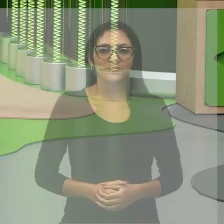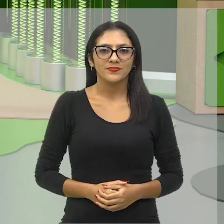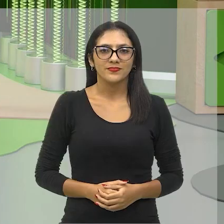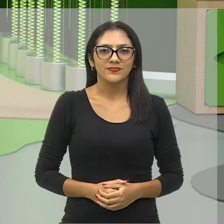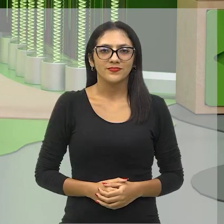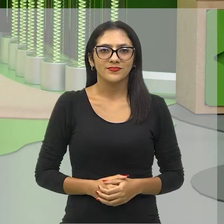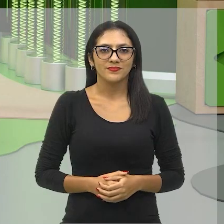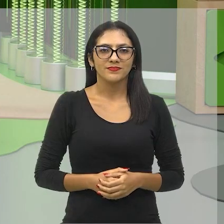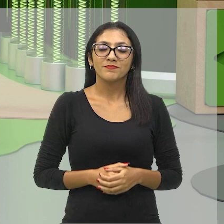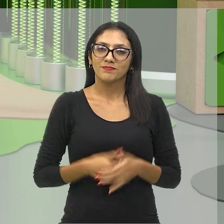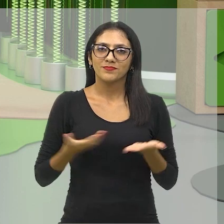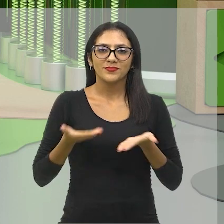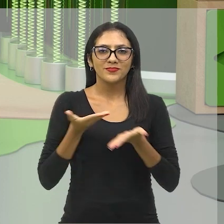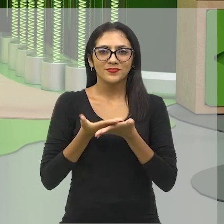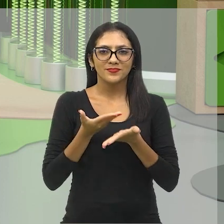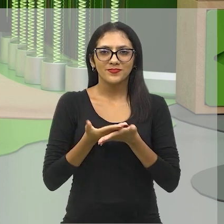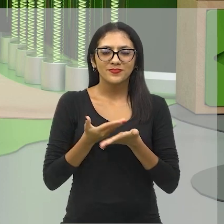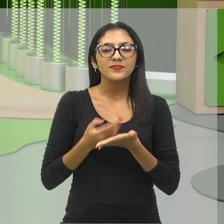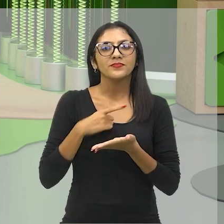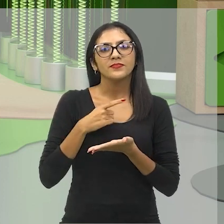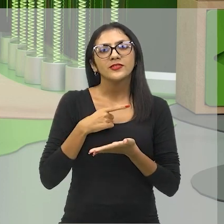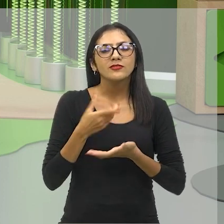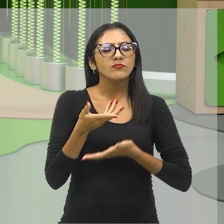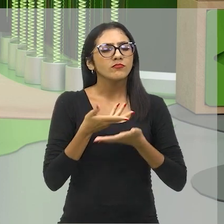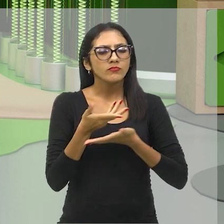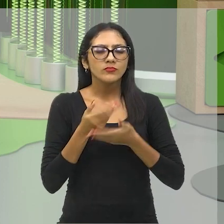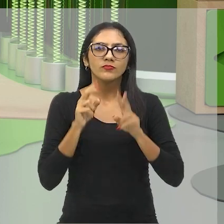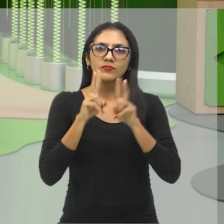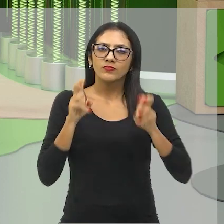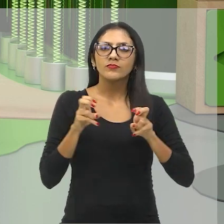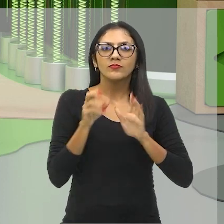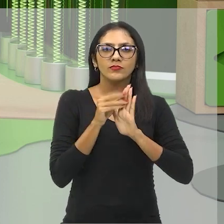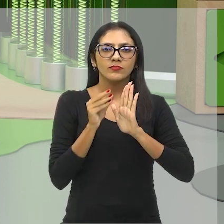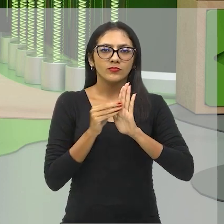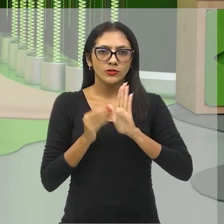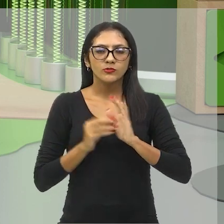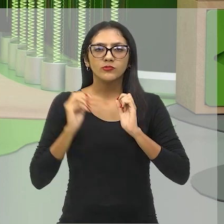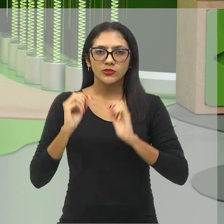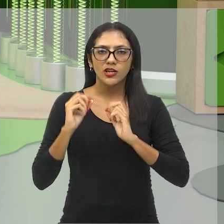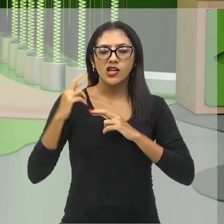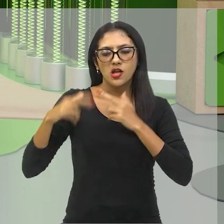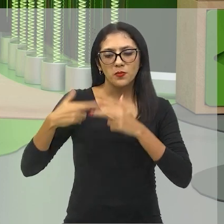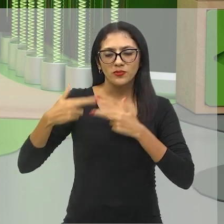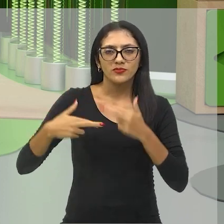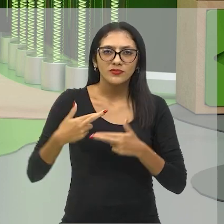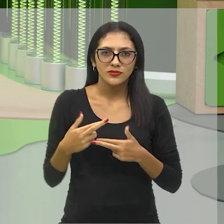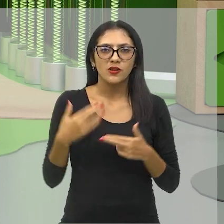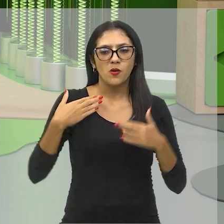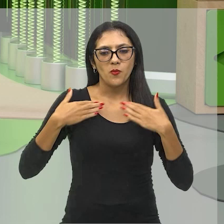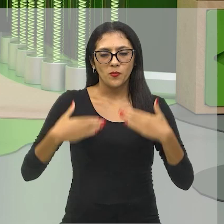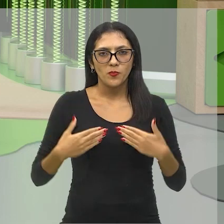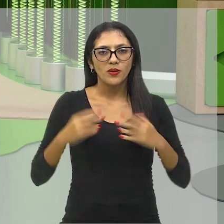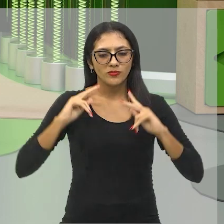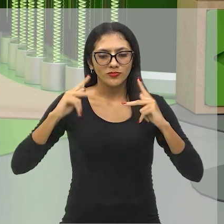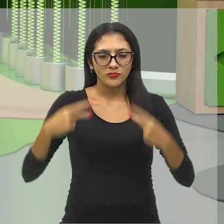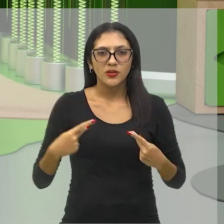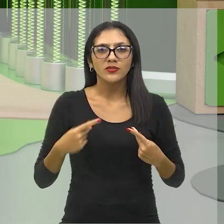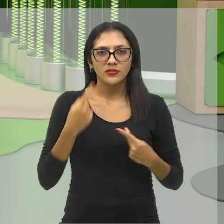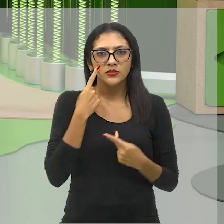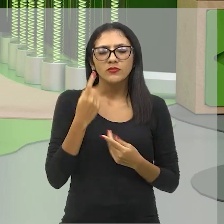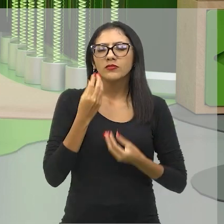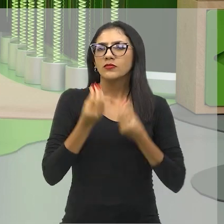E nessa aula a gente vai estudar e conversar um pouco mais ali sobre a reprodução humana, a gente vai ver todas aquelas etapas e estágios